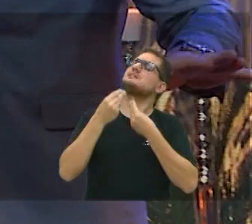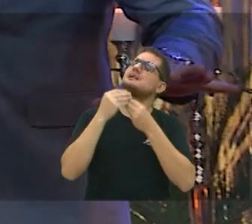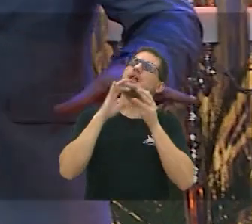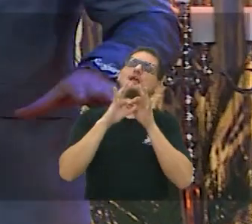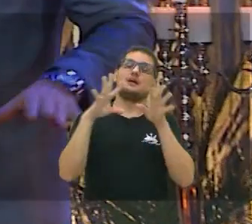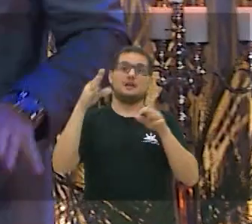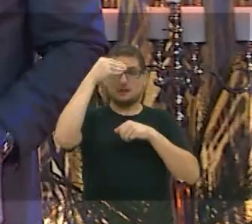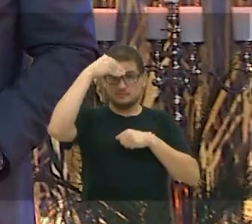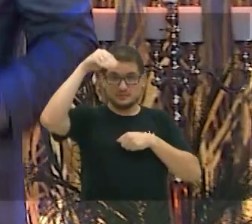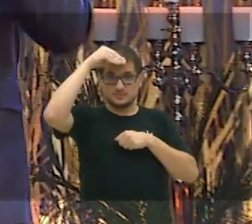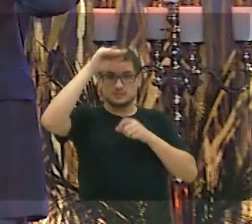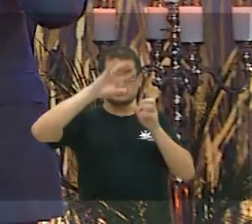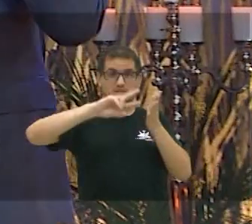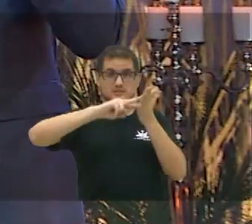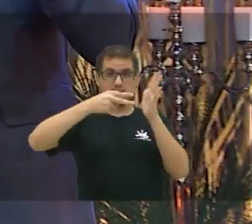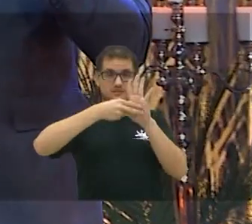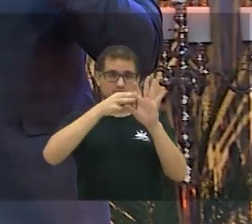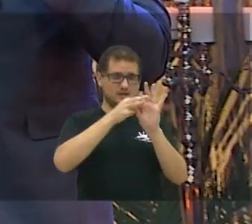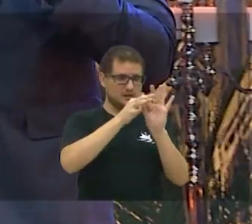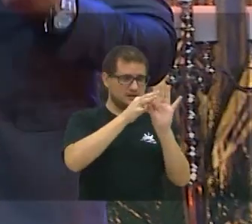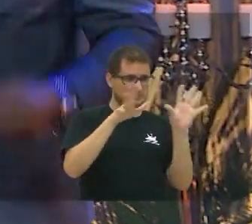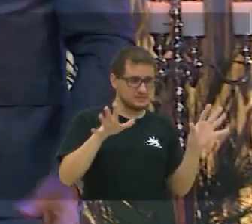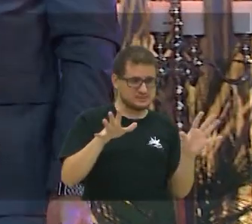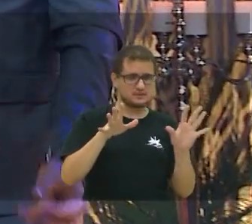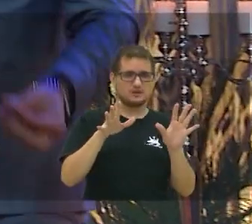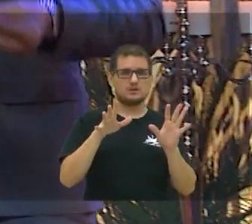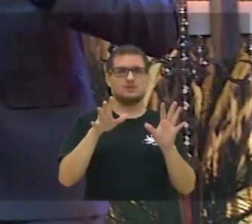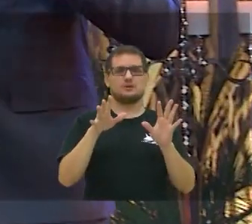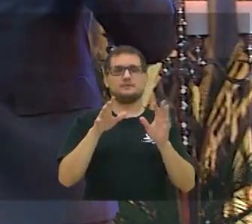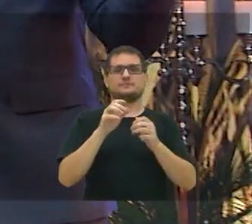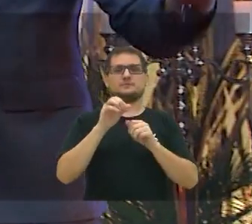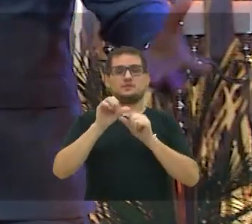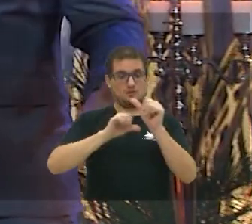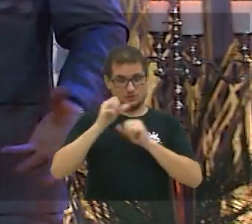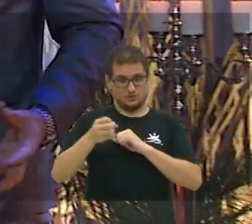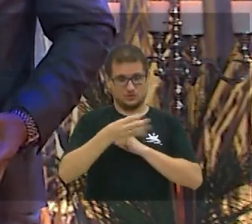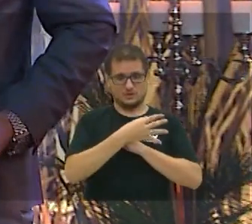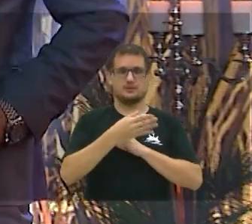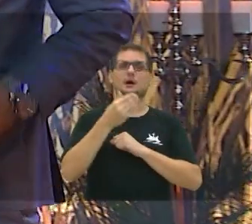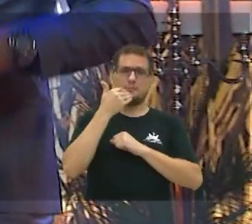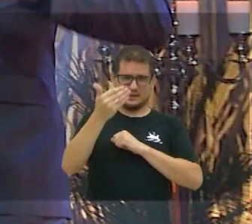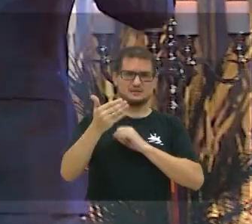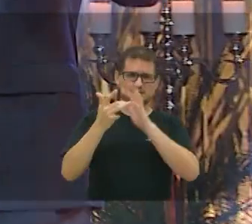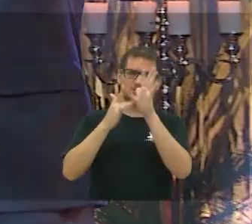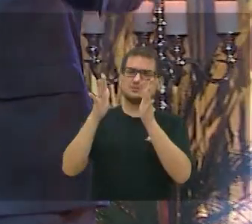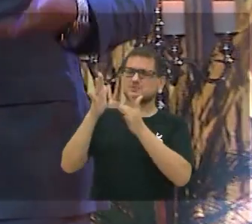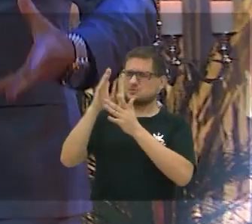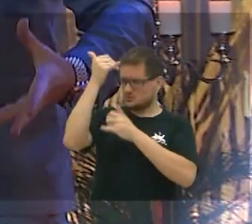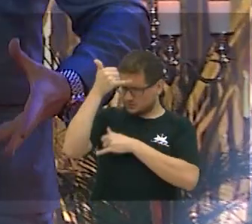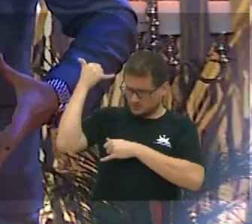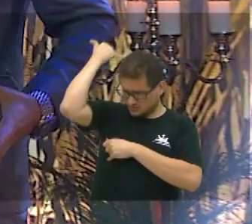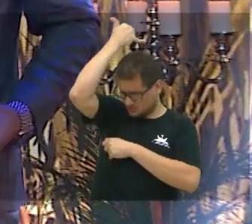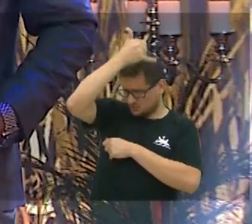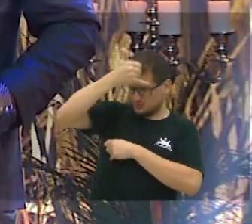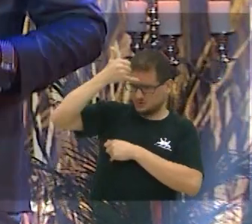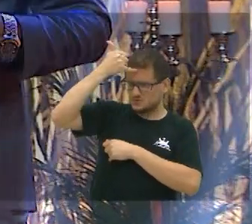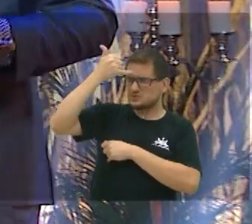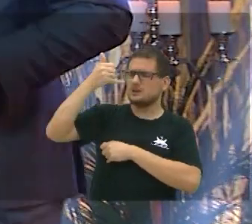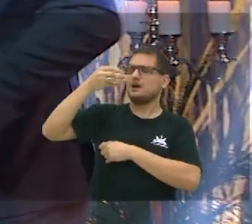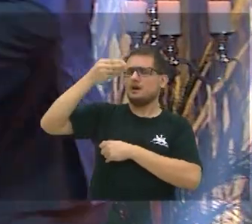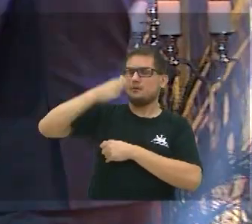batismo é transformação. Unja-me, Senhor. Renova o meu batismo, Senhor. A minha pertença a ti,